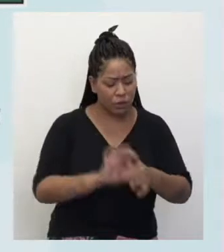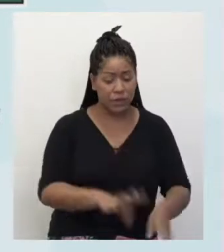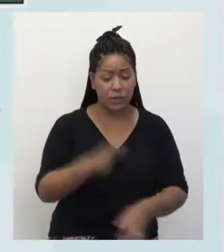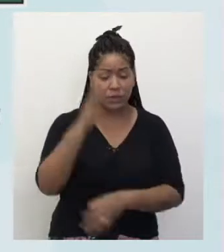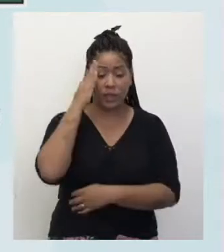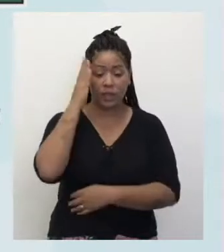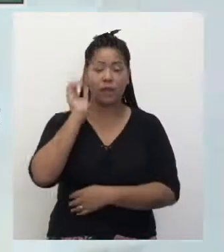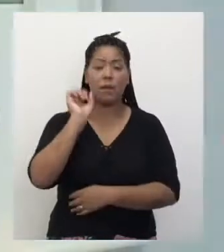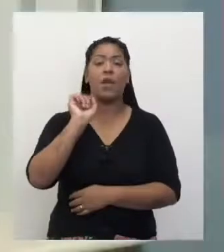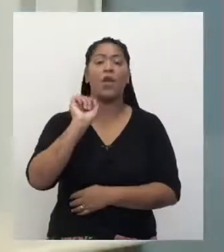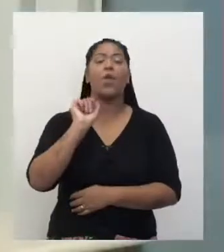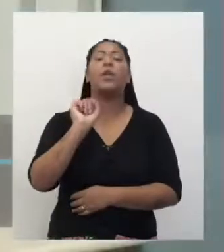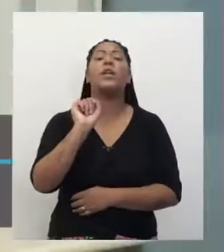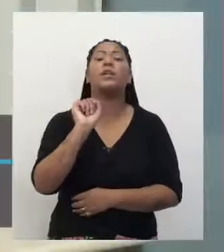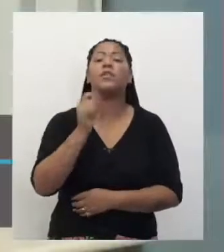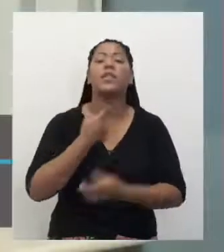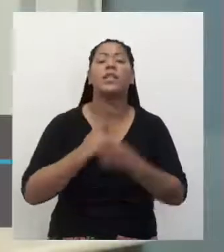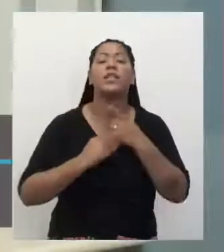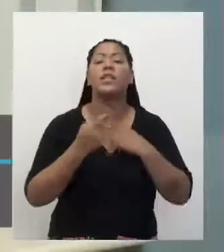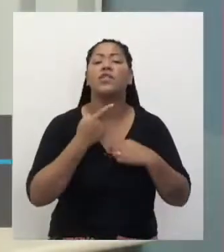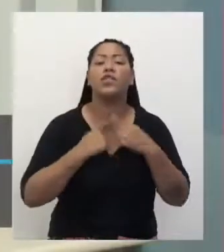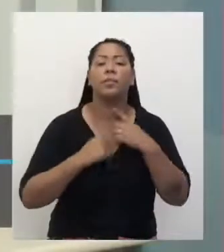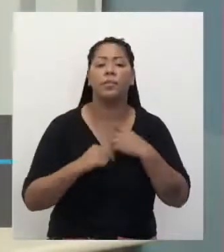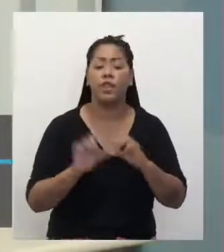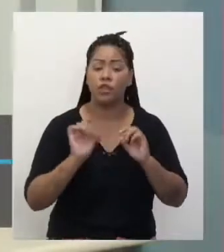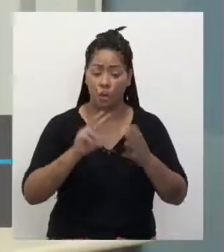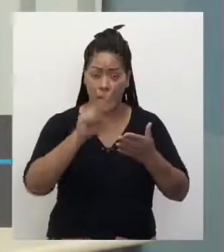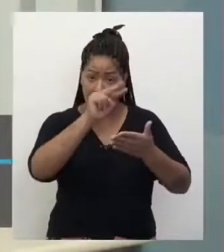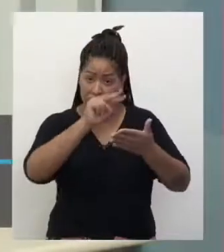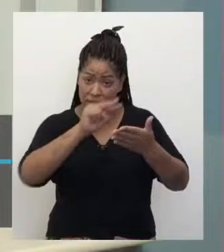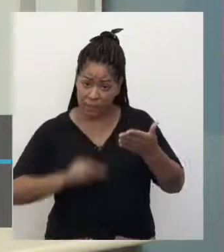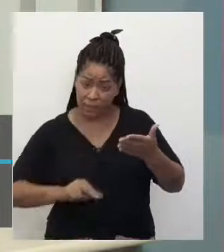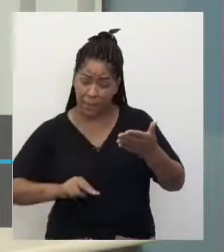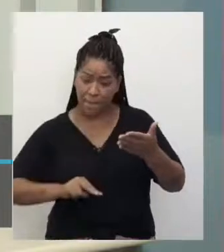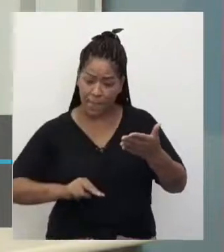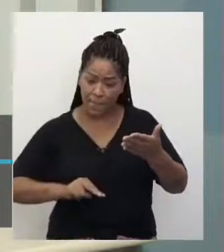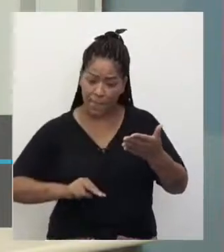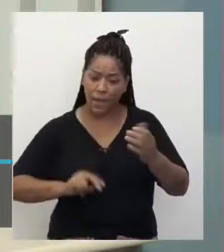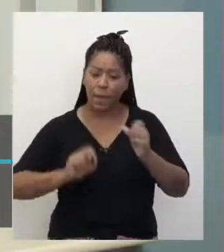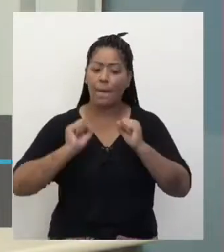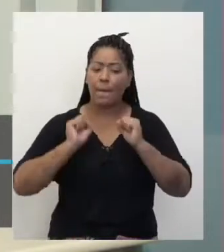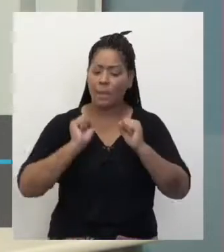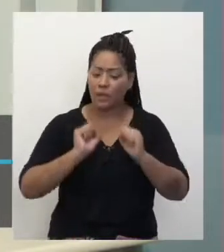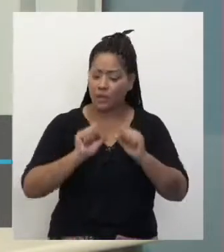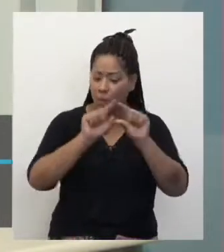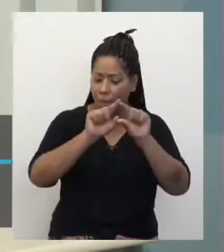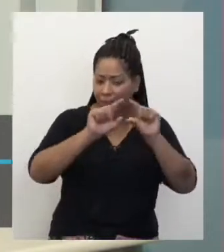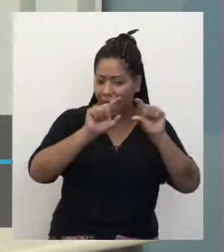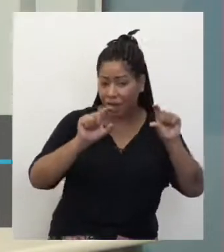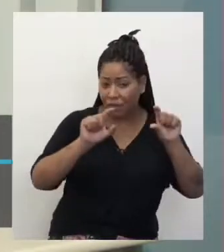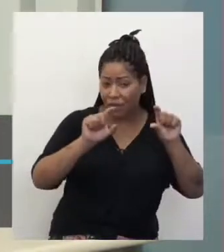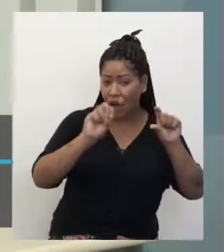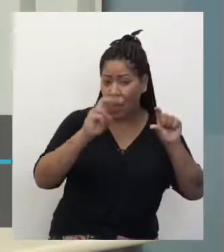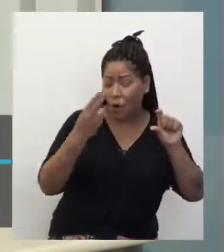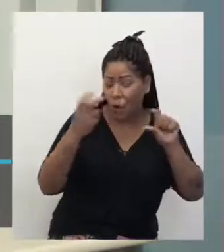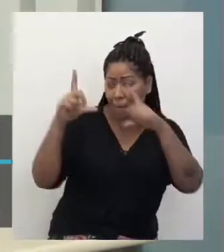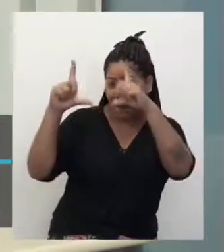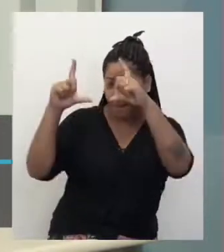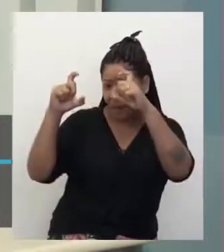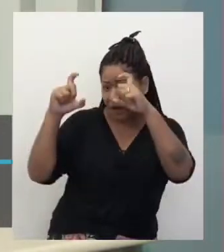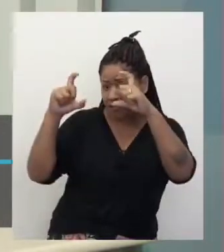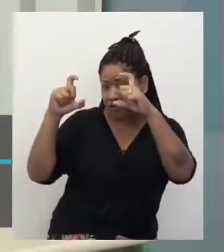uma interrogação. Então, só para fazermos a leitura desses contextos. Então, a leitura pode ser de uma palavra, a leitura de uma imagem e a